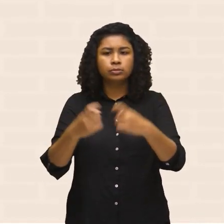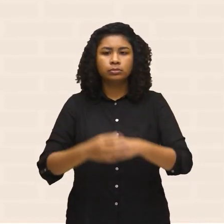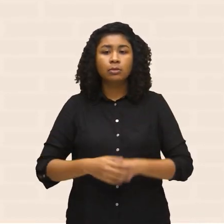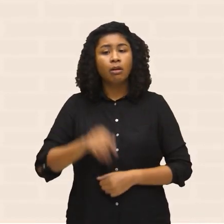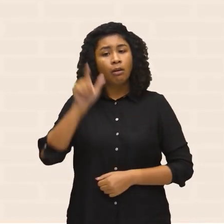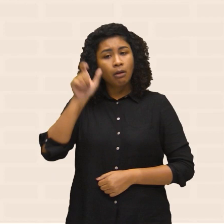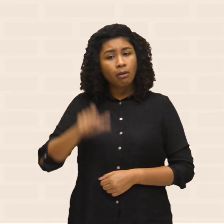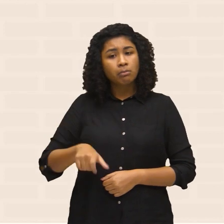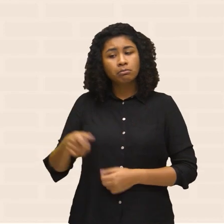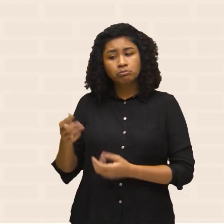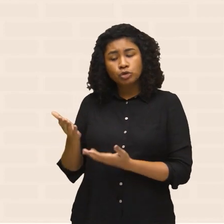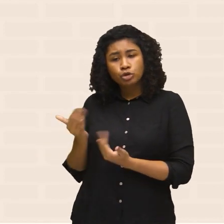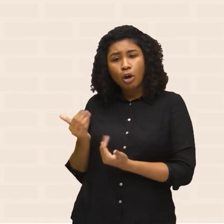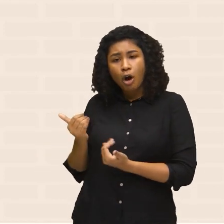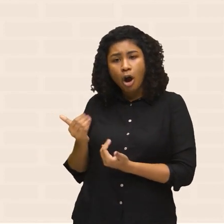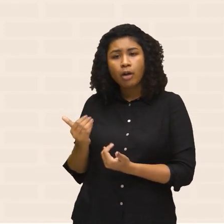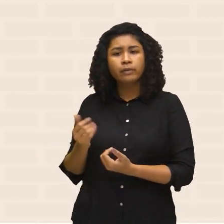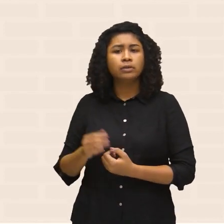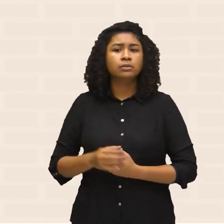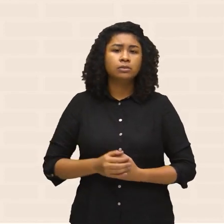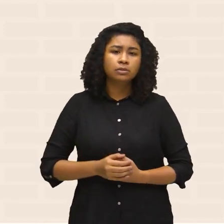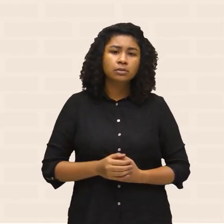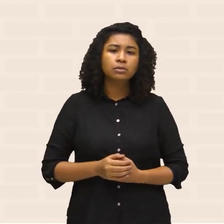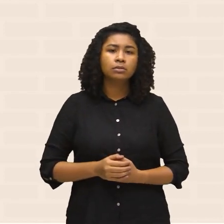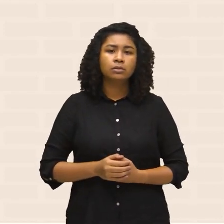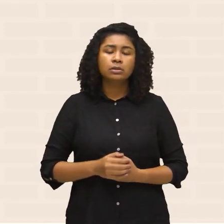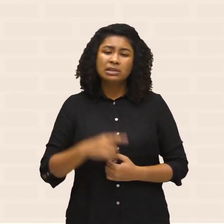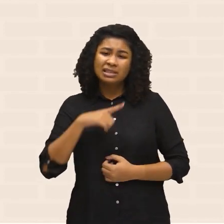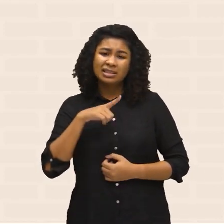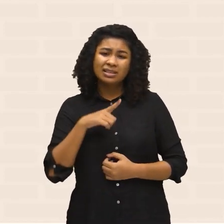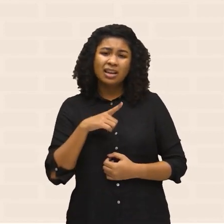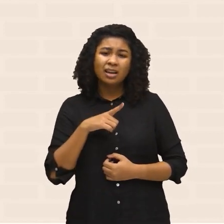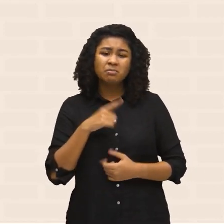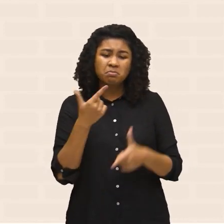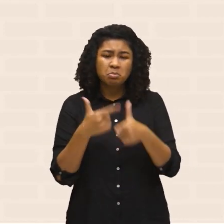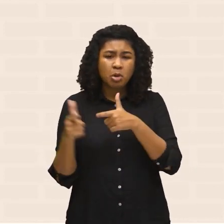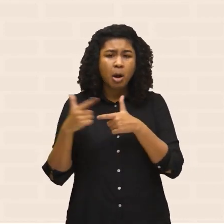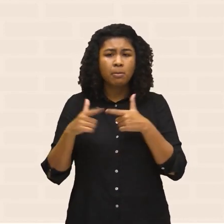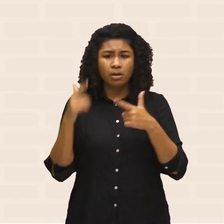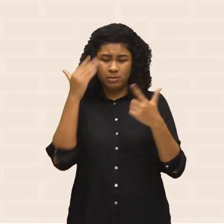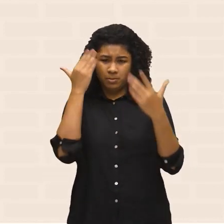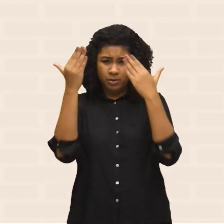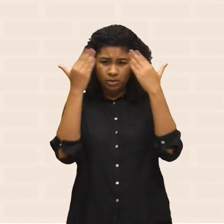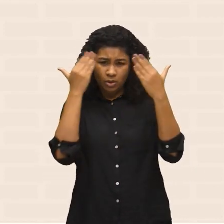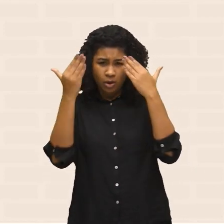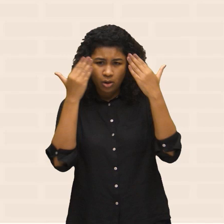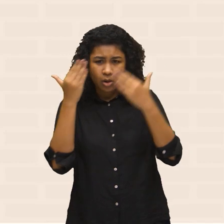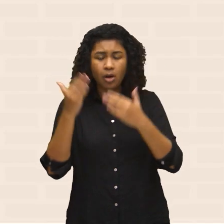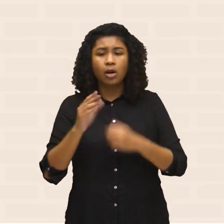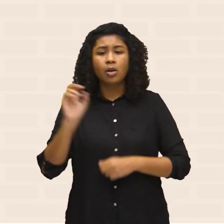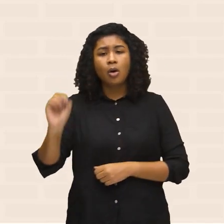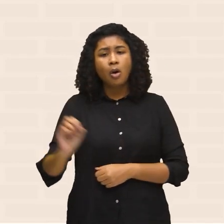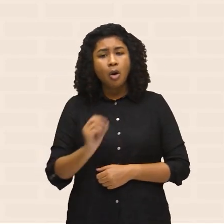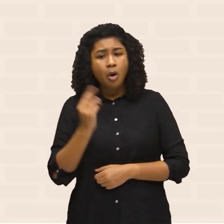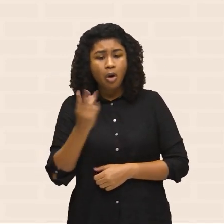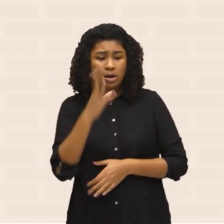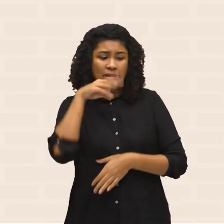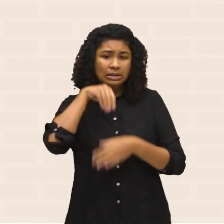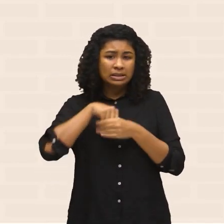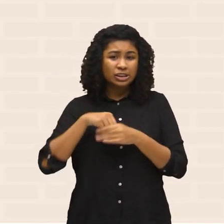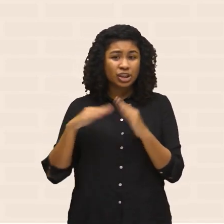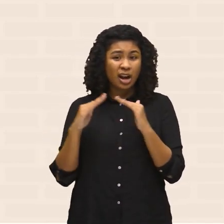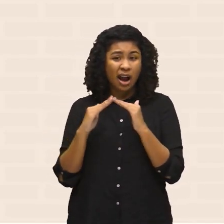que podem passar por problemas psicológicos ou que sofrem